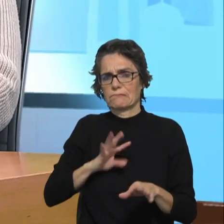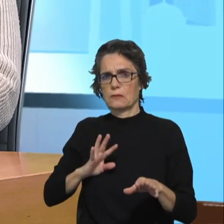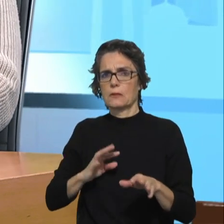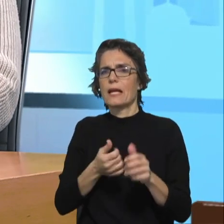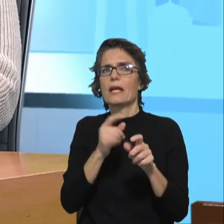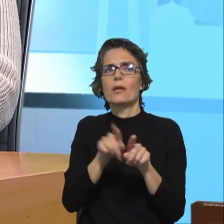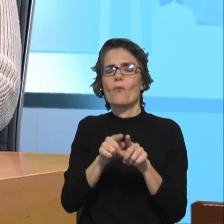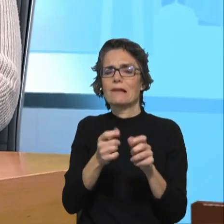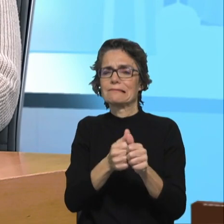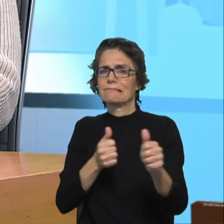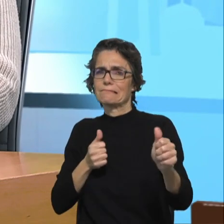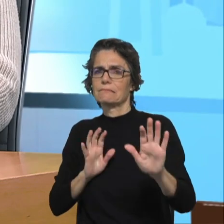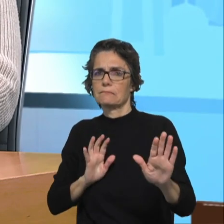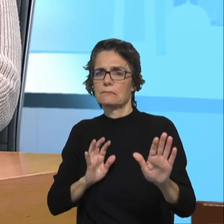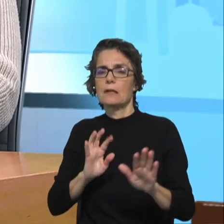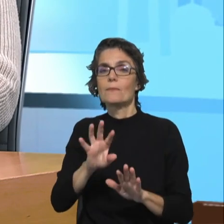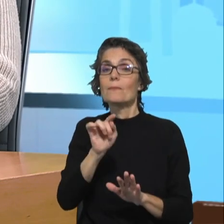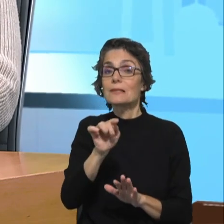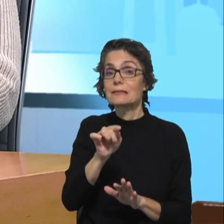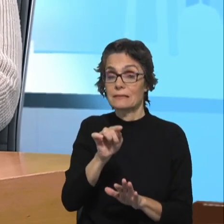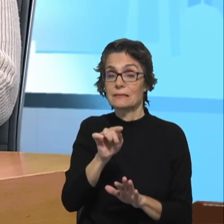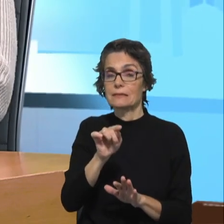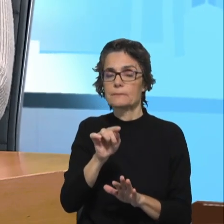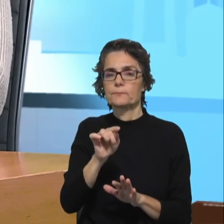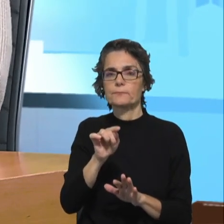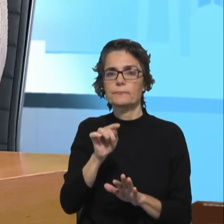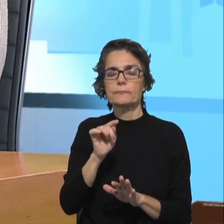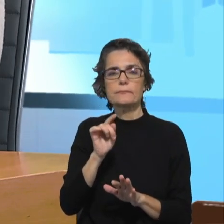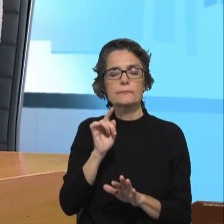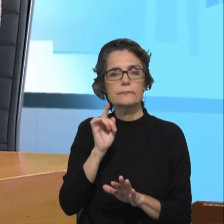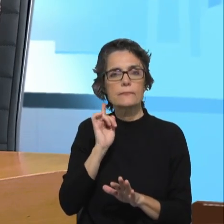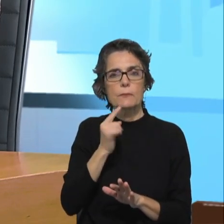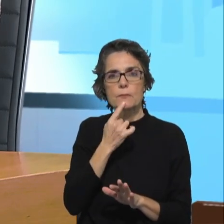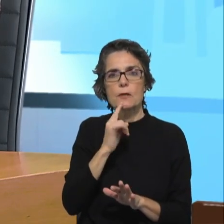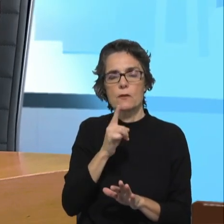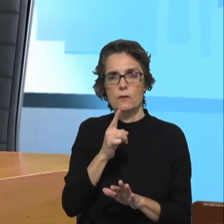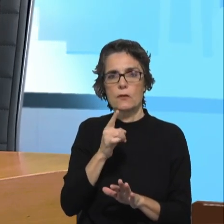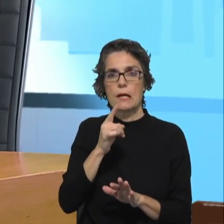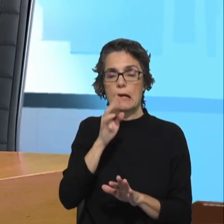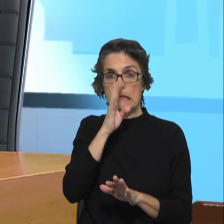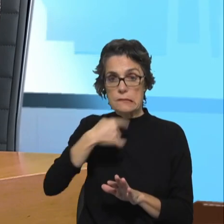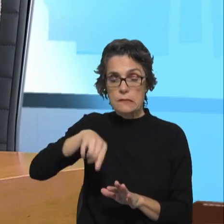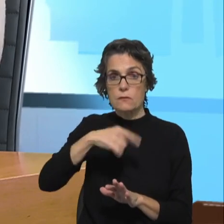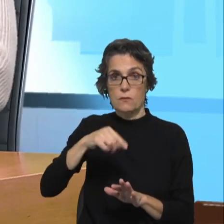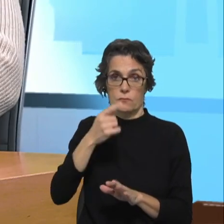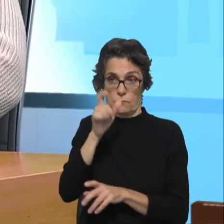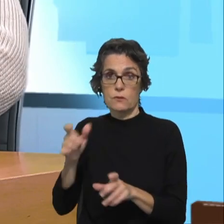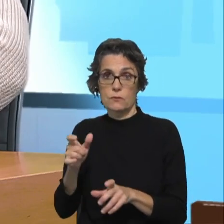é que a humanidade, se não fizer um uso correto da inteligência artificial,